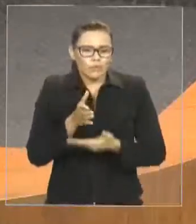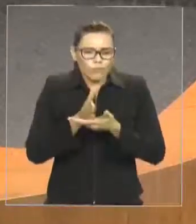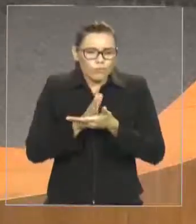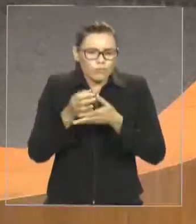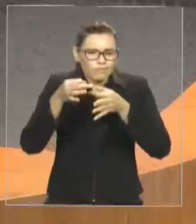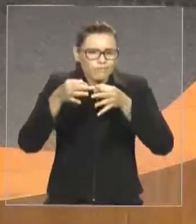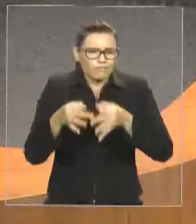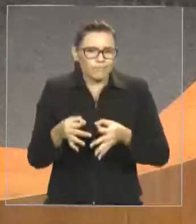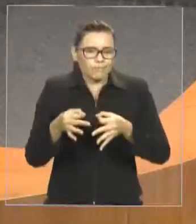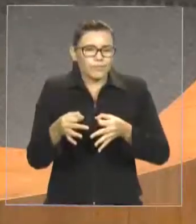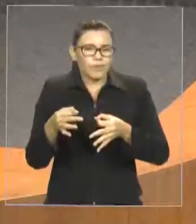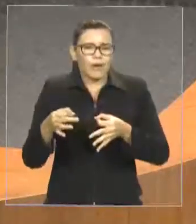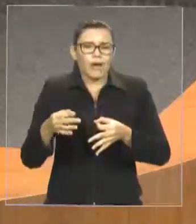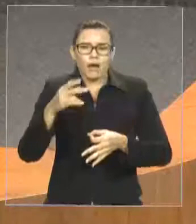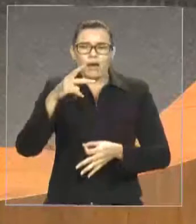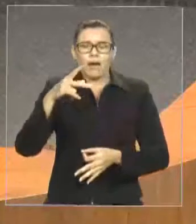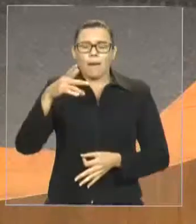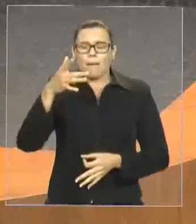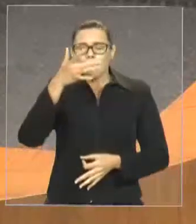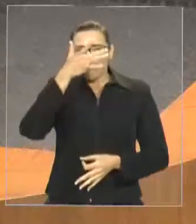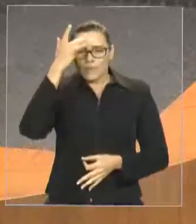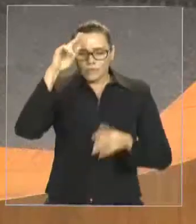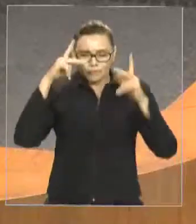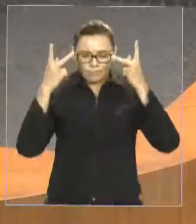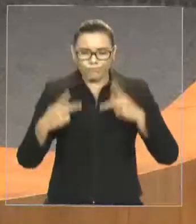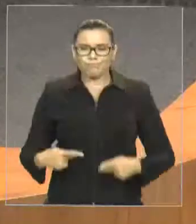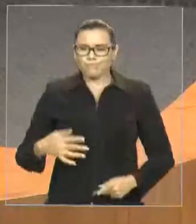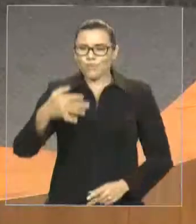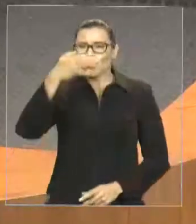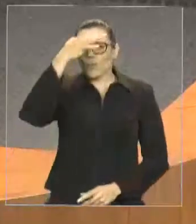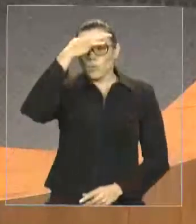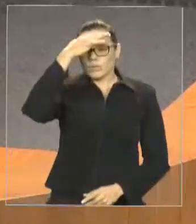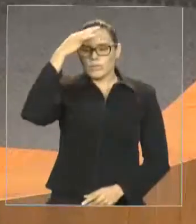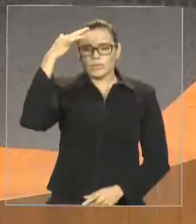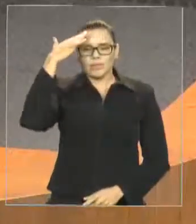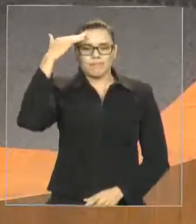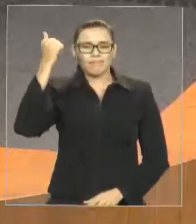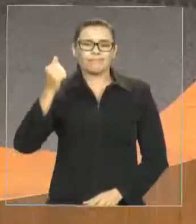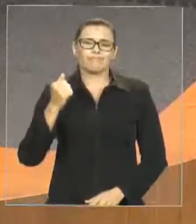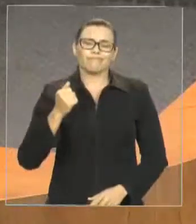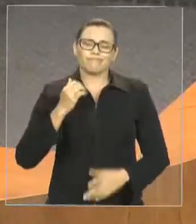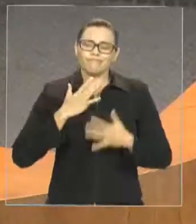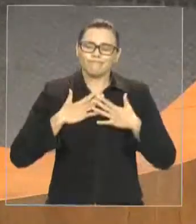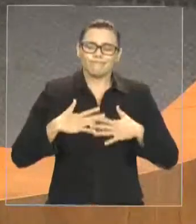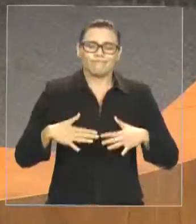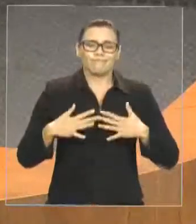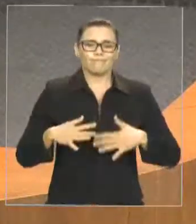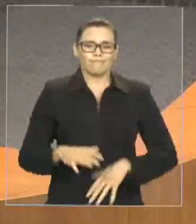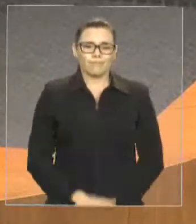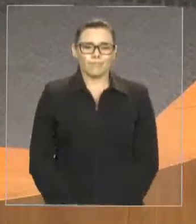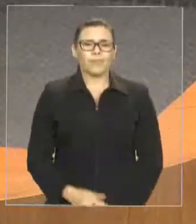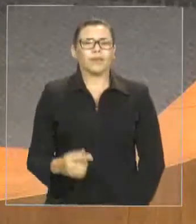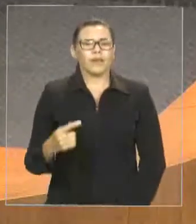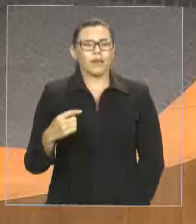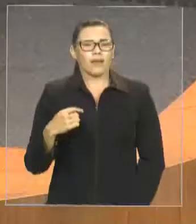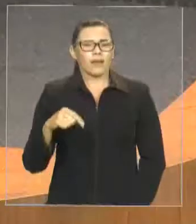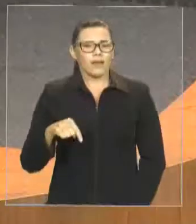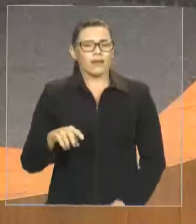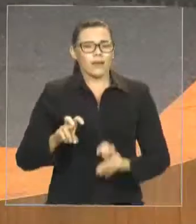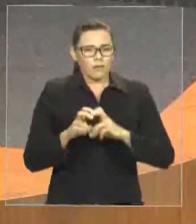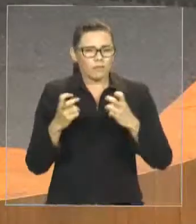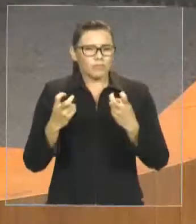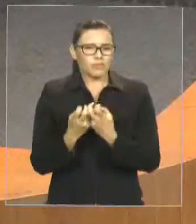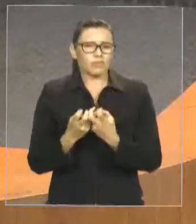organização e para o desenvolvimento do Estado do Maranhão. É tarefa da Comissão de Assuntos Municipais e nós